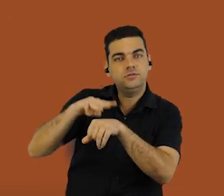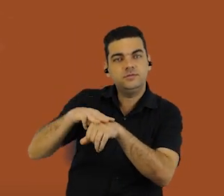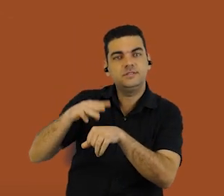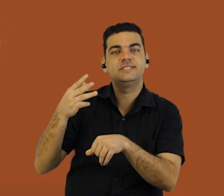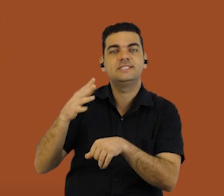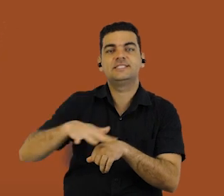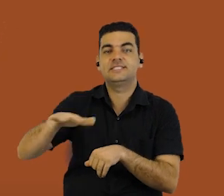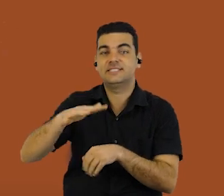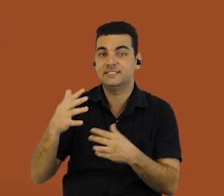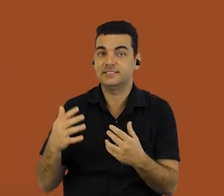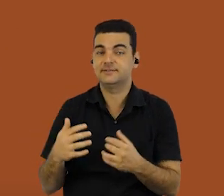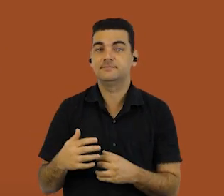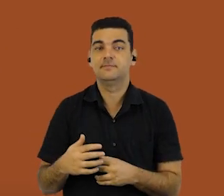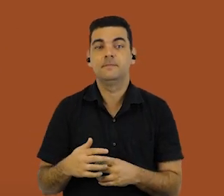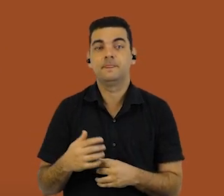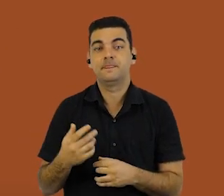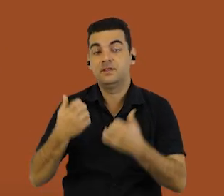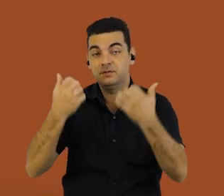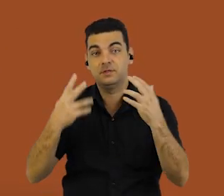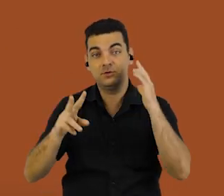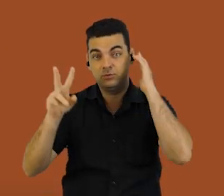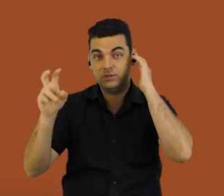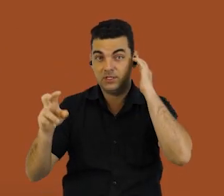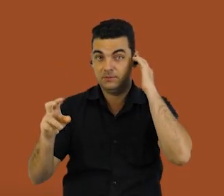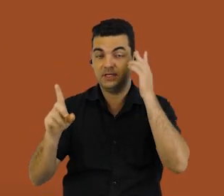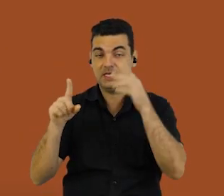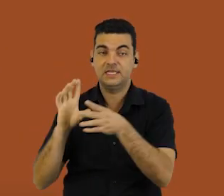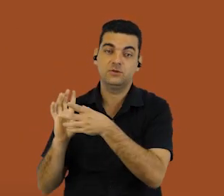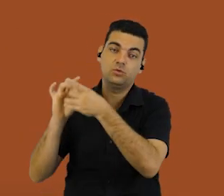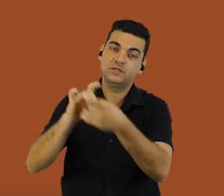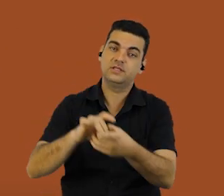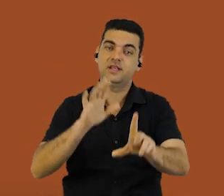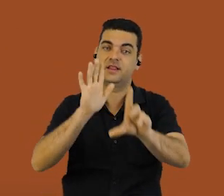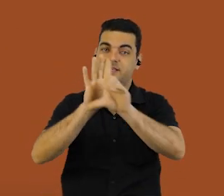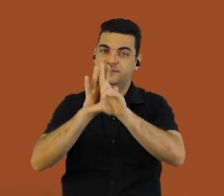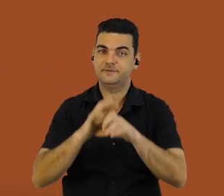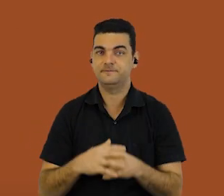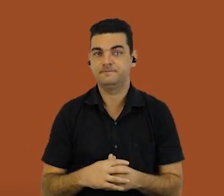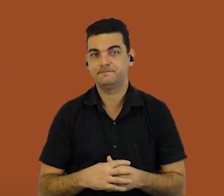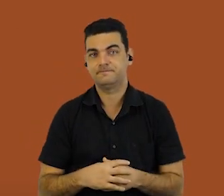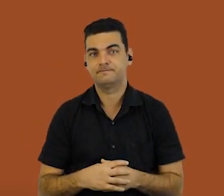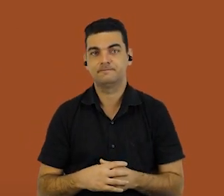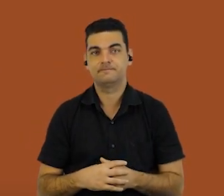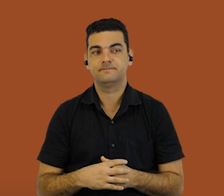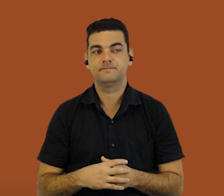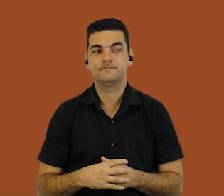que tratam de assuntos no contexto da lei,